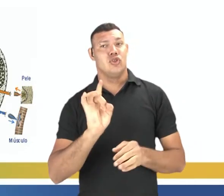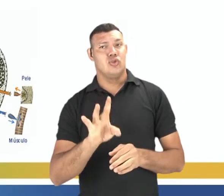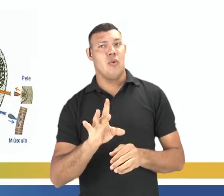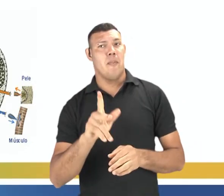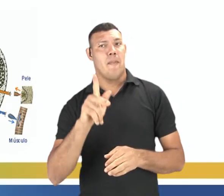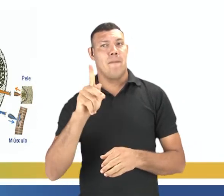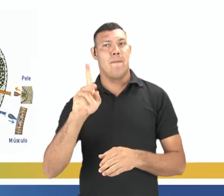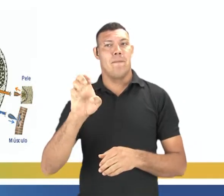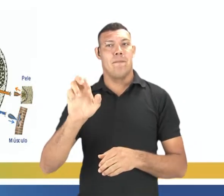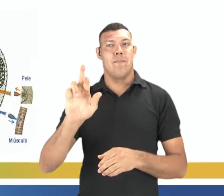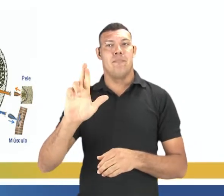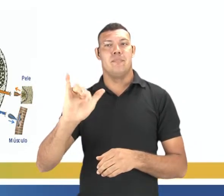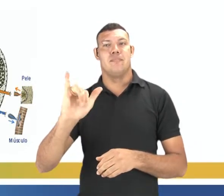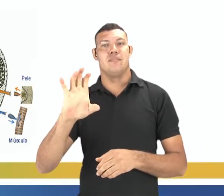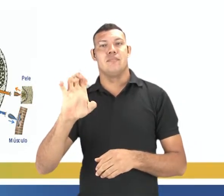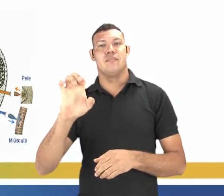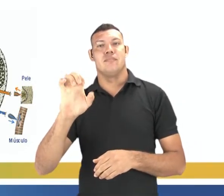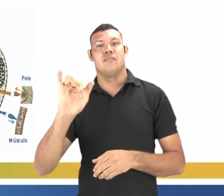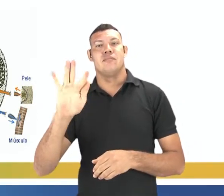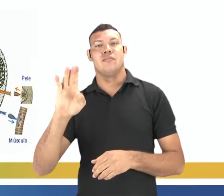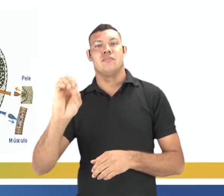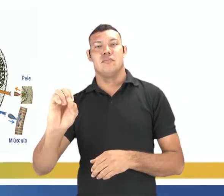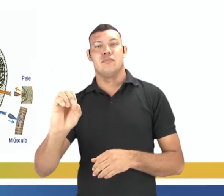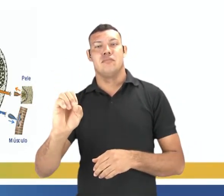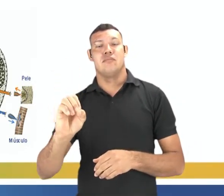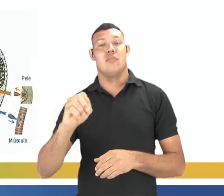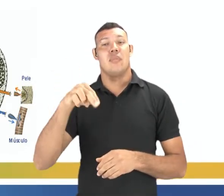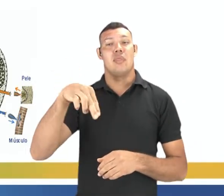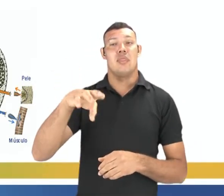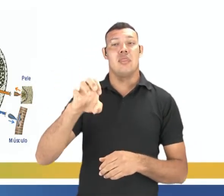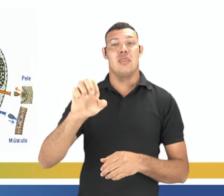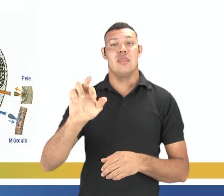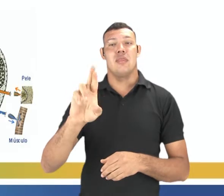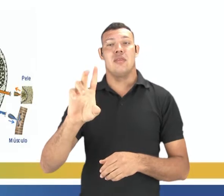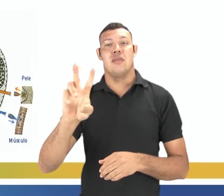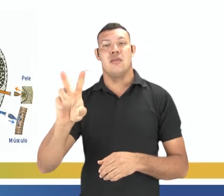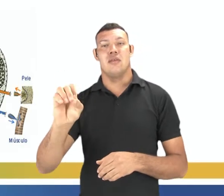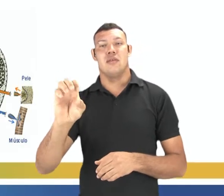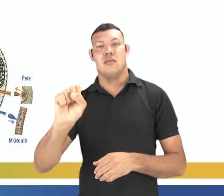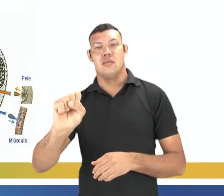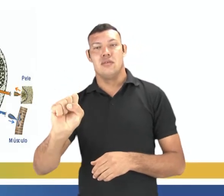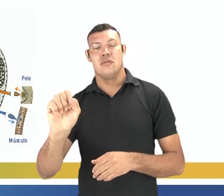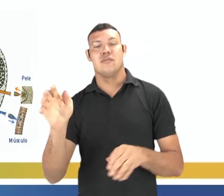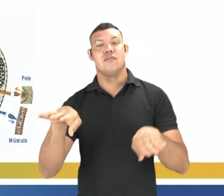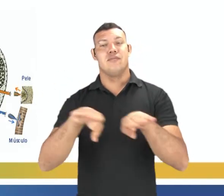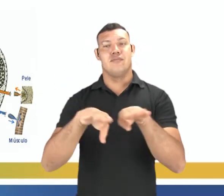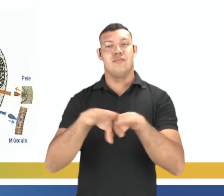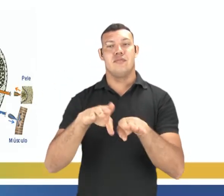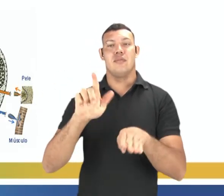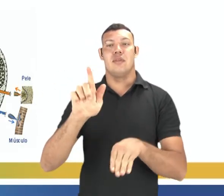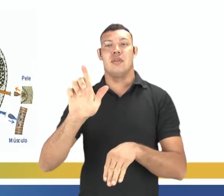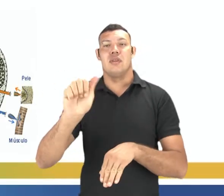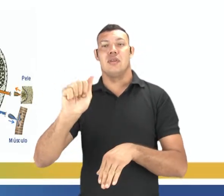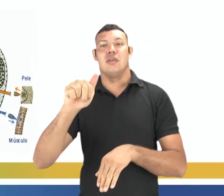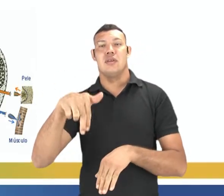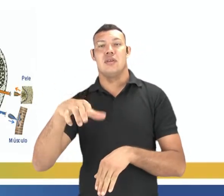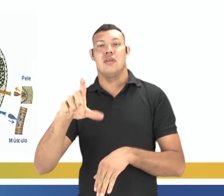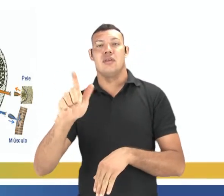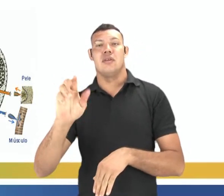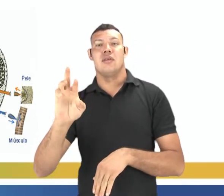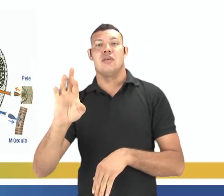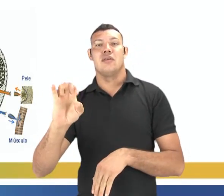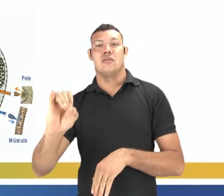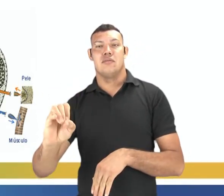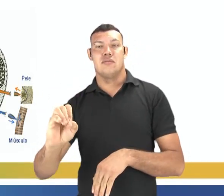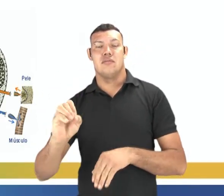periférico, encontramos nervos e gânglios, que são responsáveis por levar informações dos órgãos para